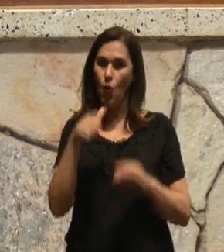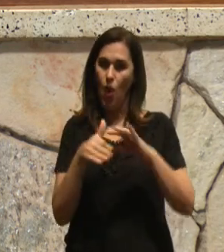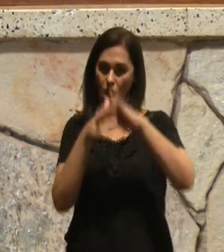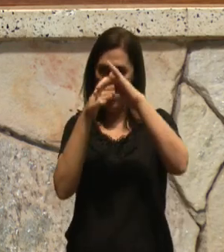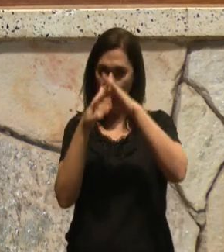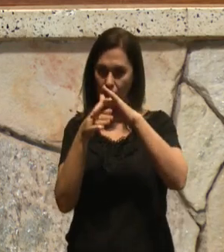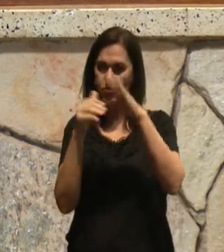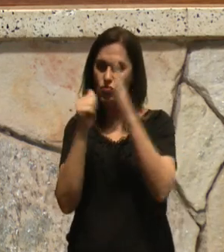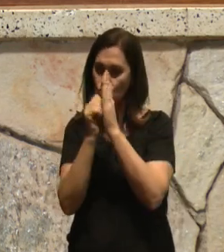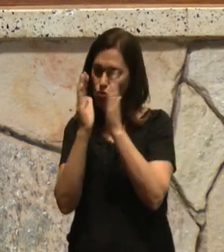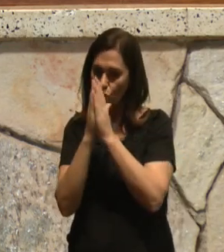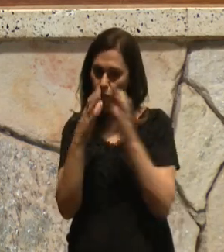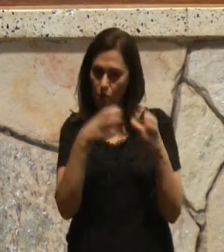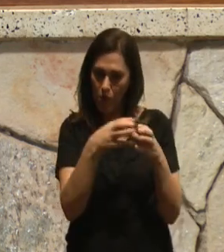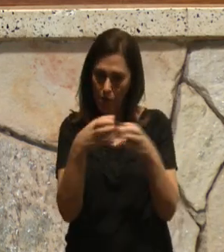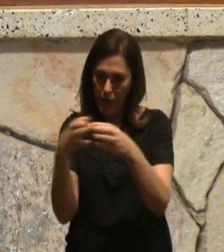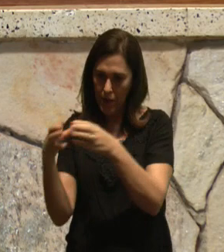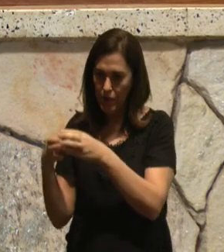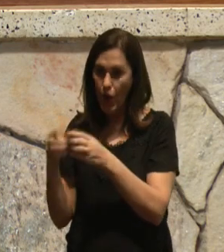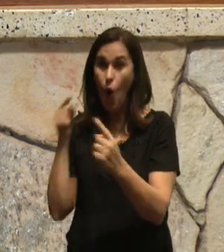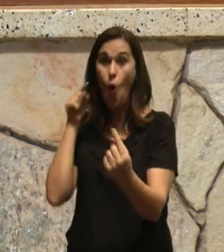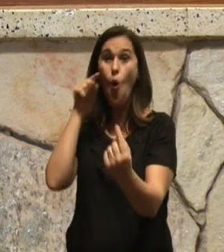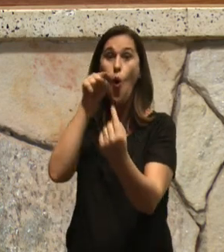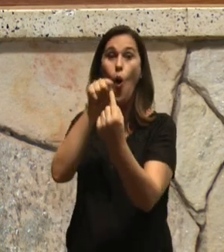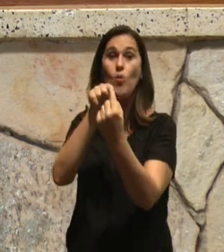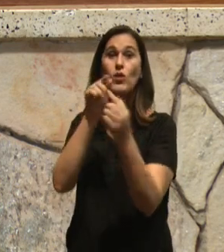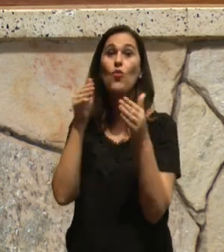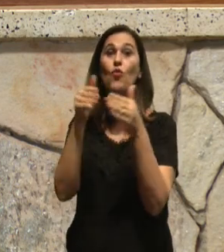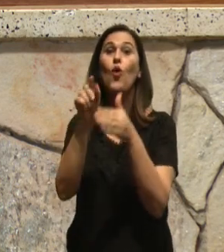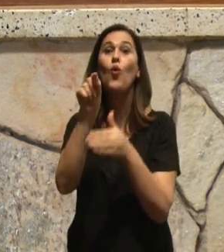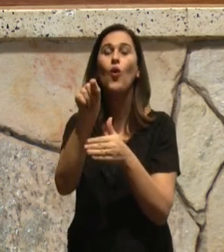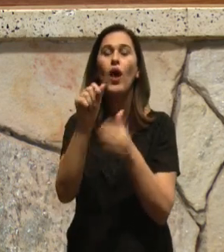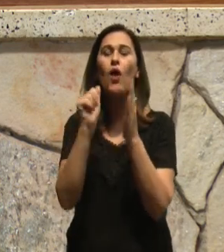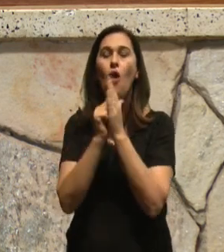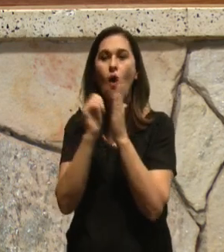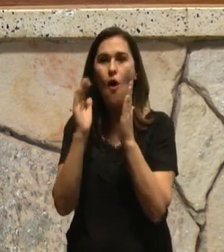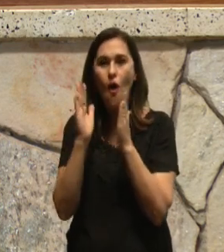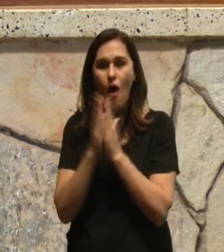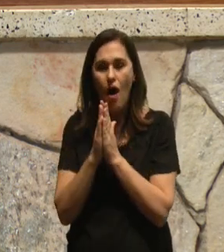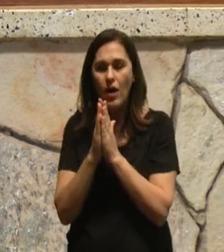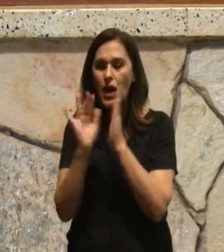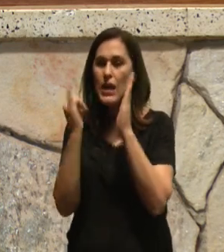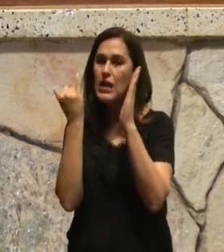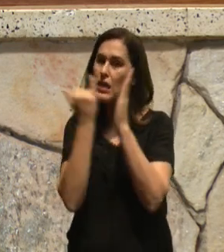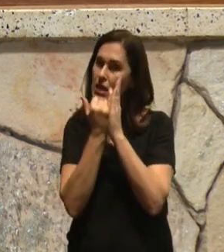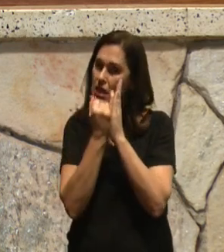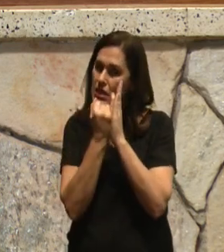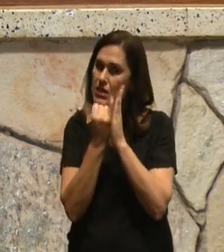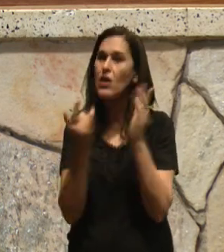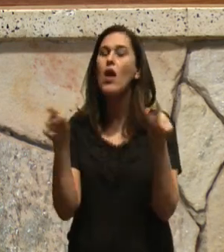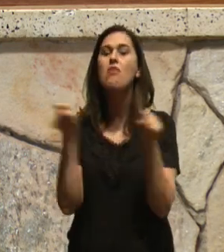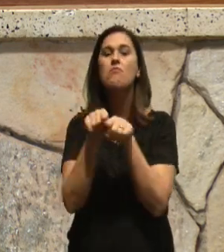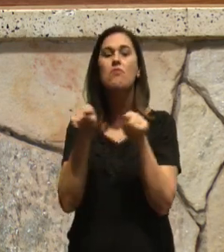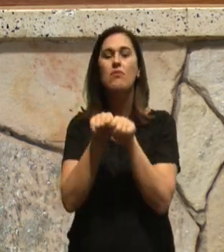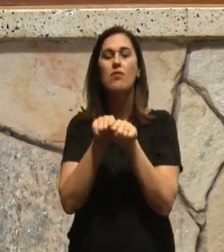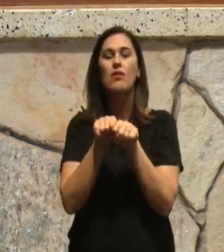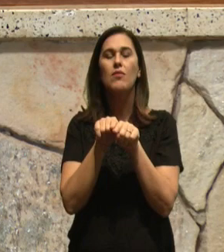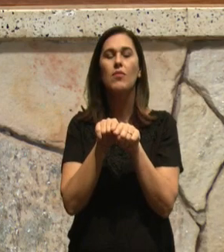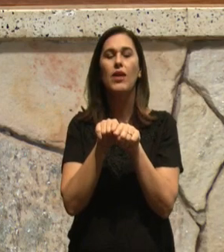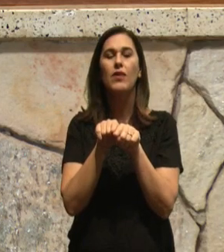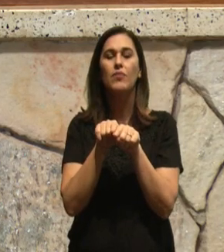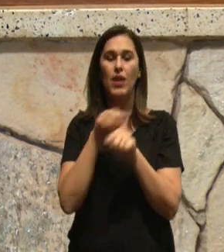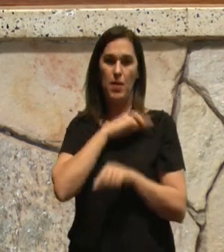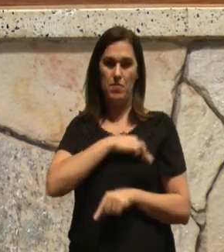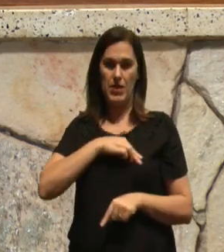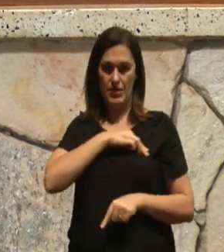oração, que o nosso objetivo, o nosso foco é a oração, a intercessão e também a